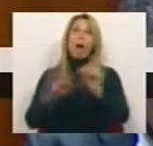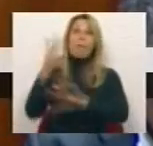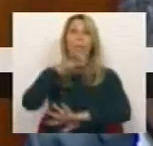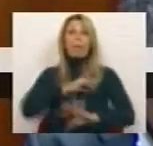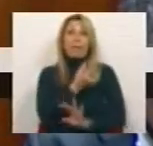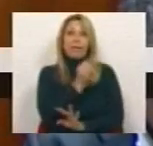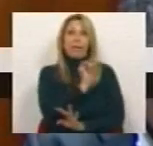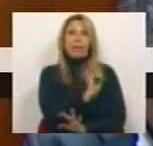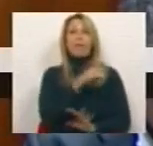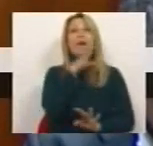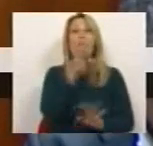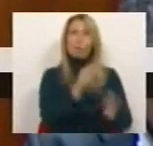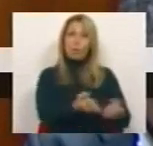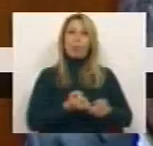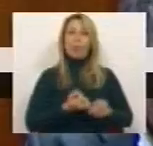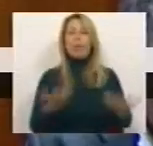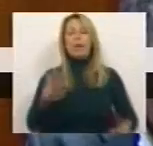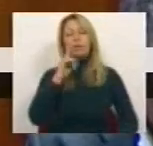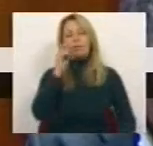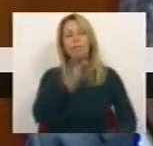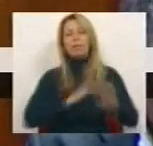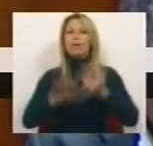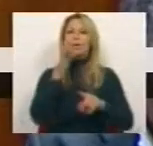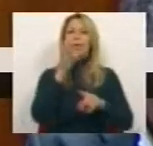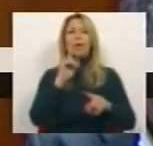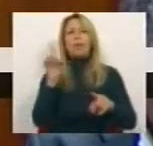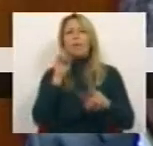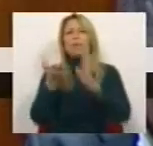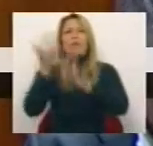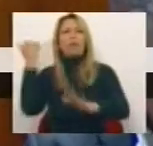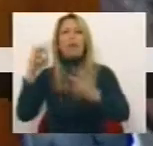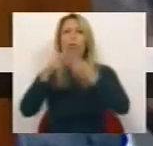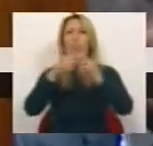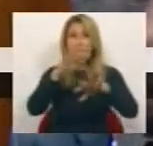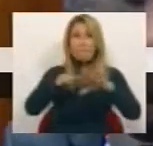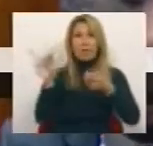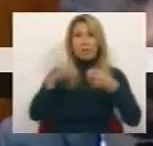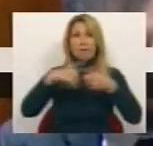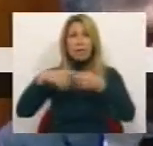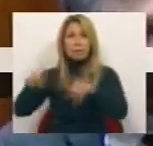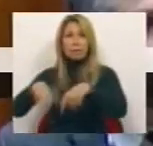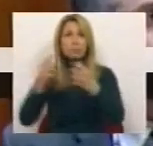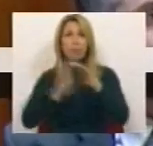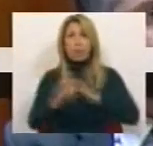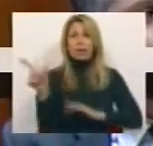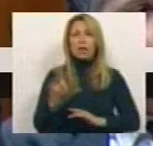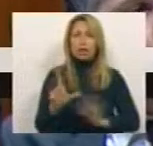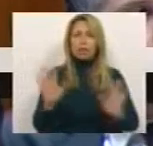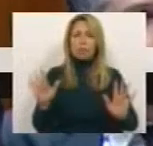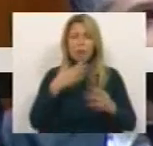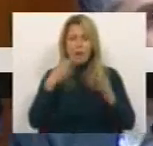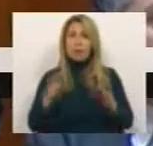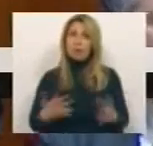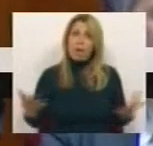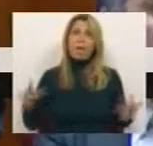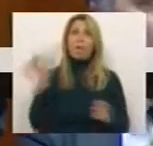Senhoras e senhores deputados, não desvalorizamos nenhum dos problemas com as carruagens avariadas no metropolitano de Lisboa. Com certeza que é um